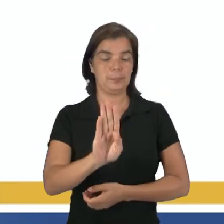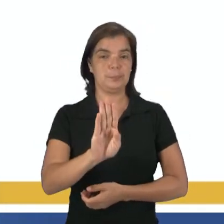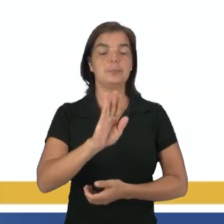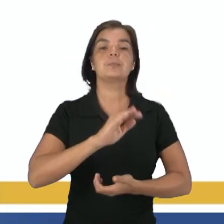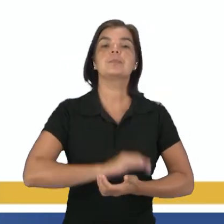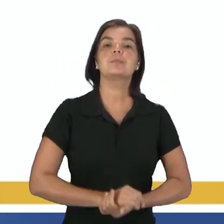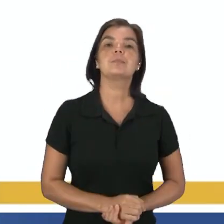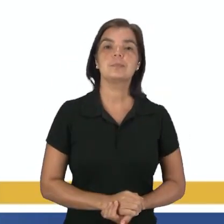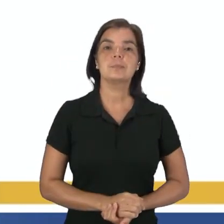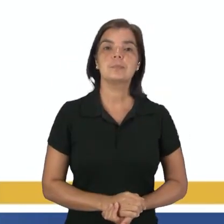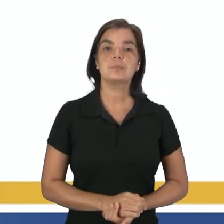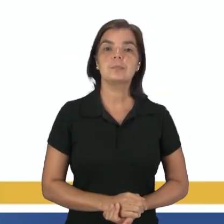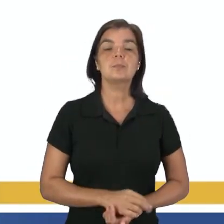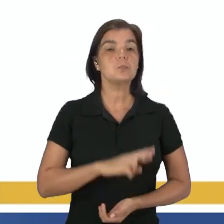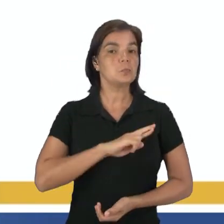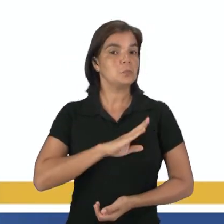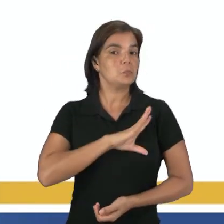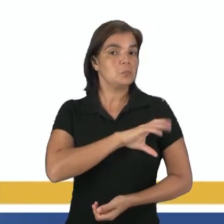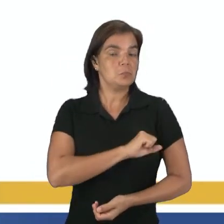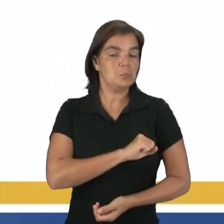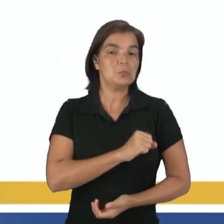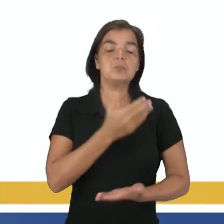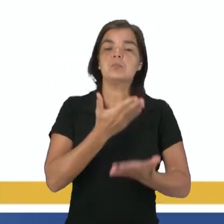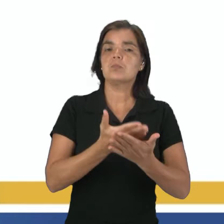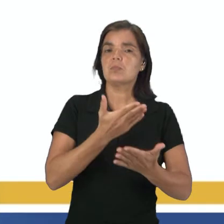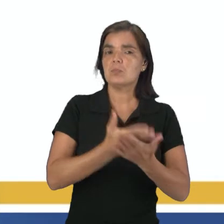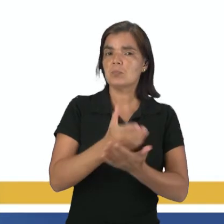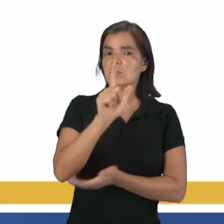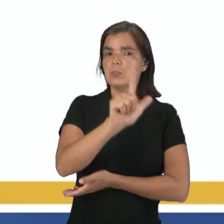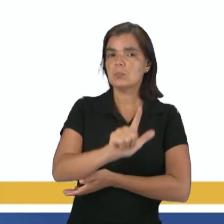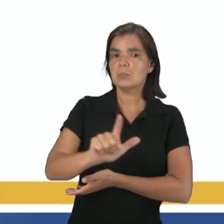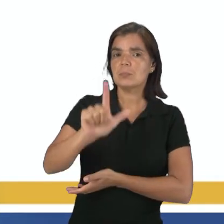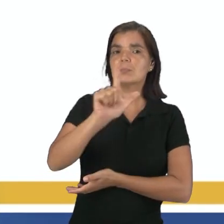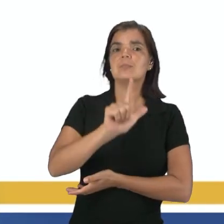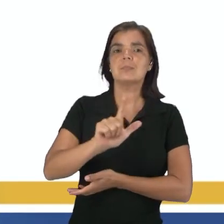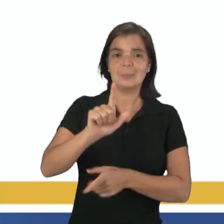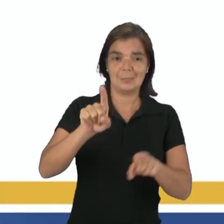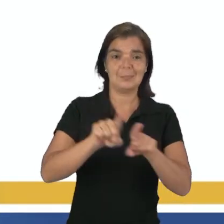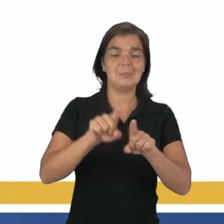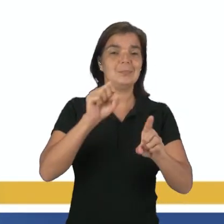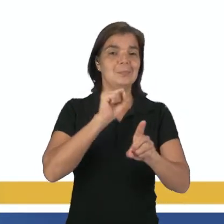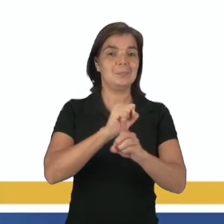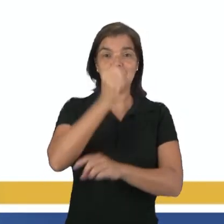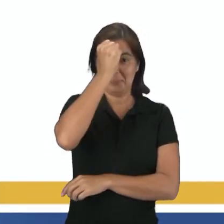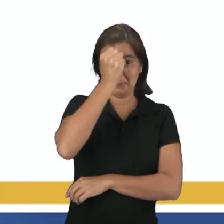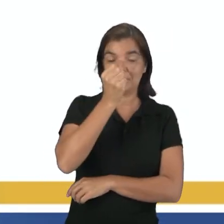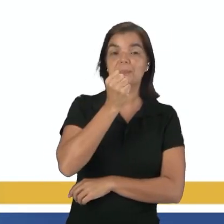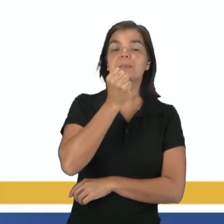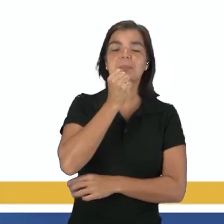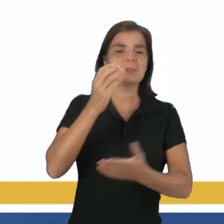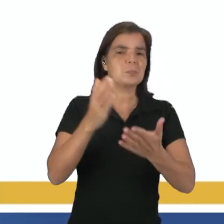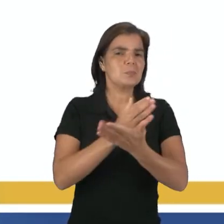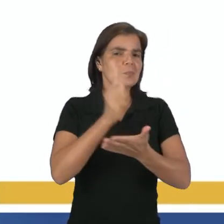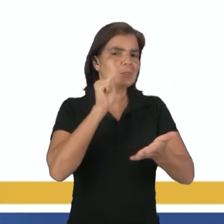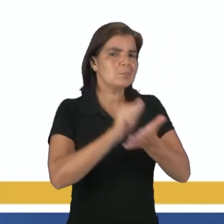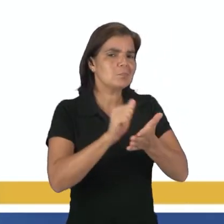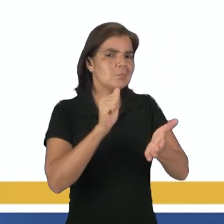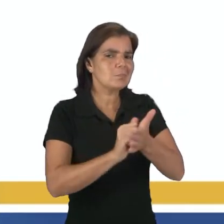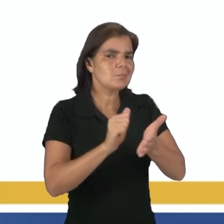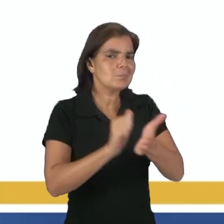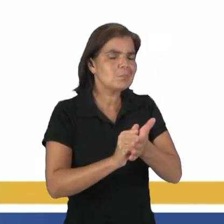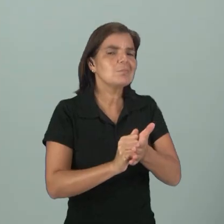o iluminismo. O romantismo você estuda lá na literatura, o socialismo foi o que alguns